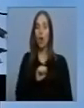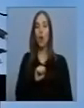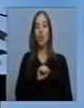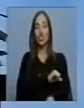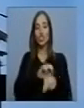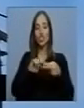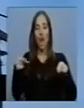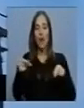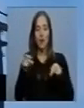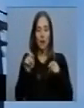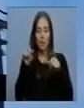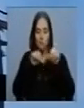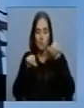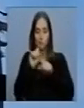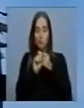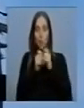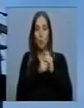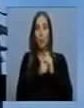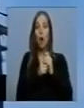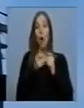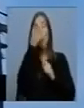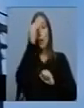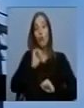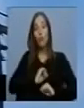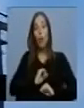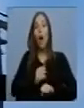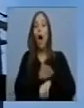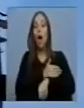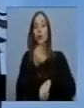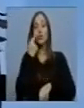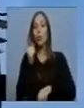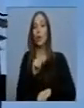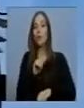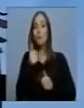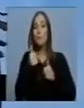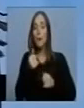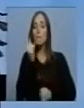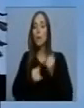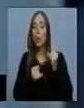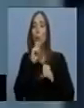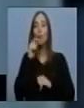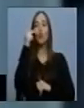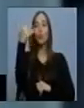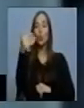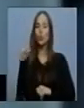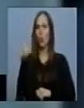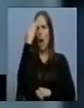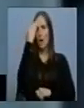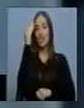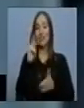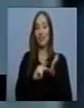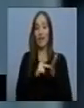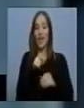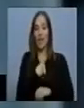sem na minha opinião conhecerem bem os riscos do dólar quando acertou um chutaço júri é que esta técnica não